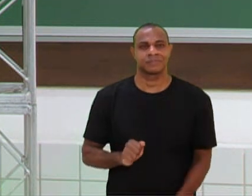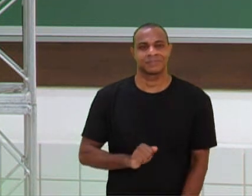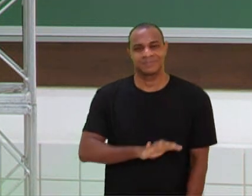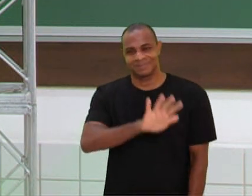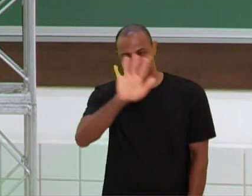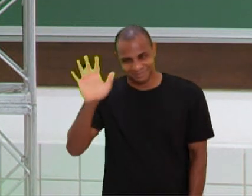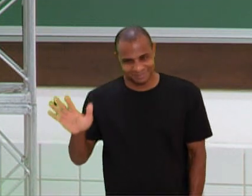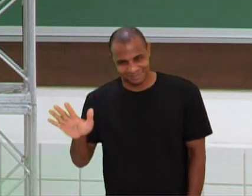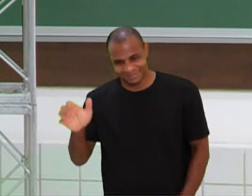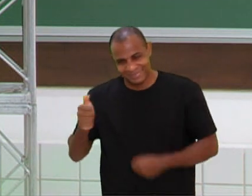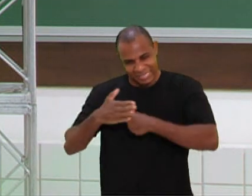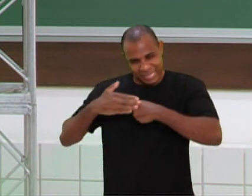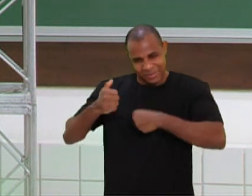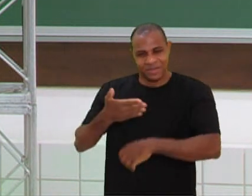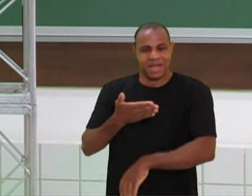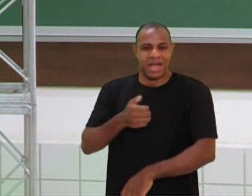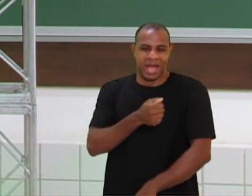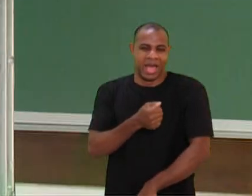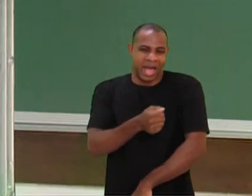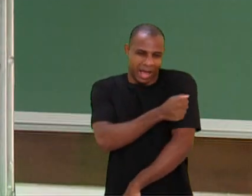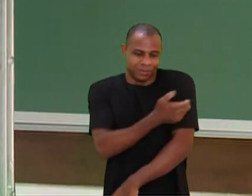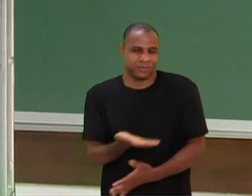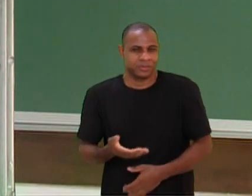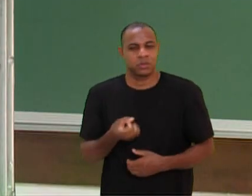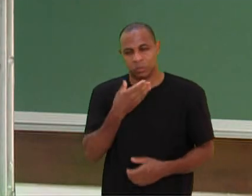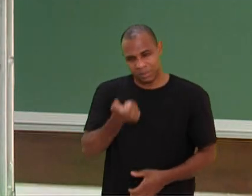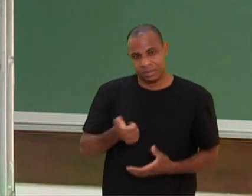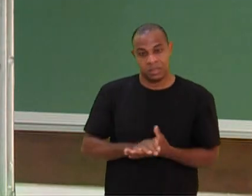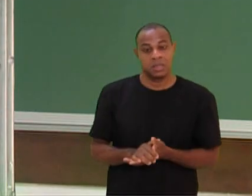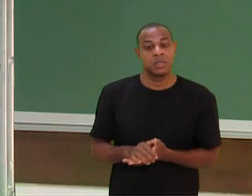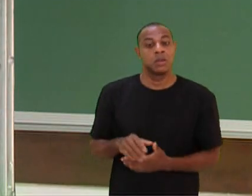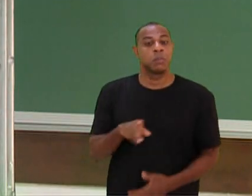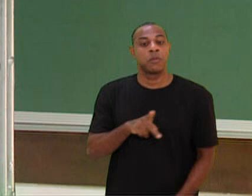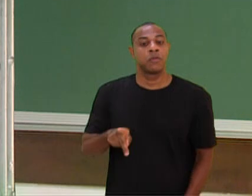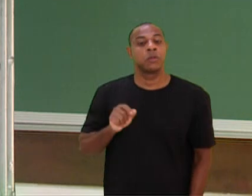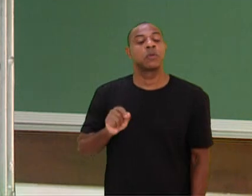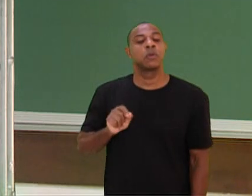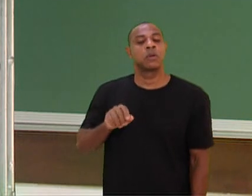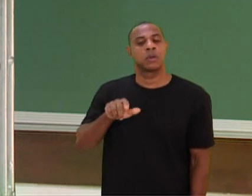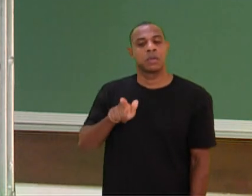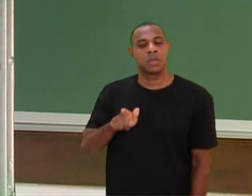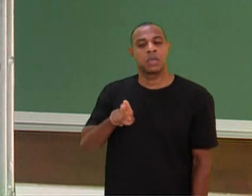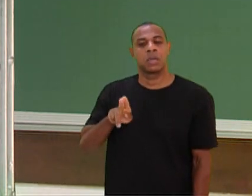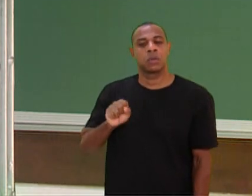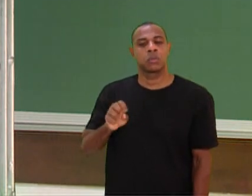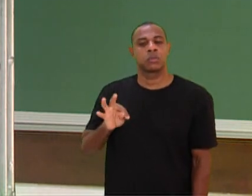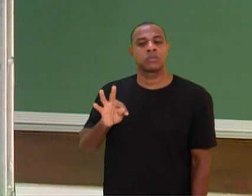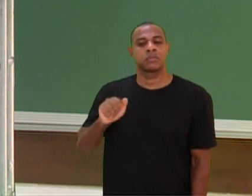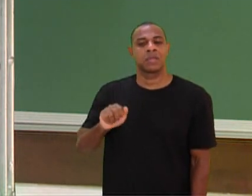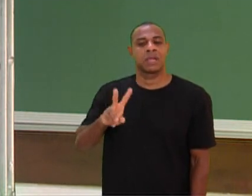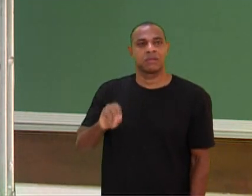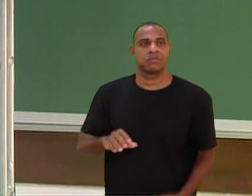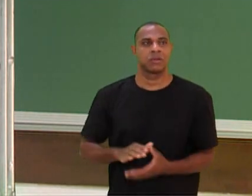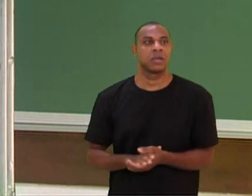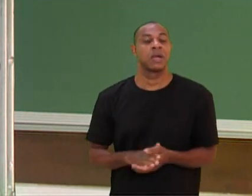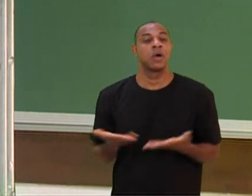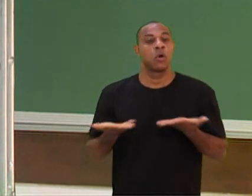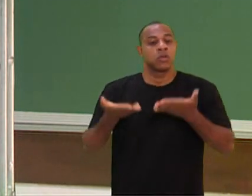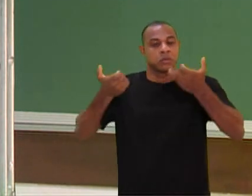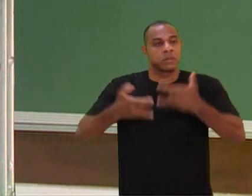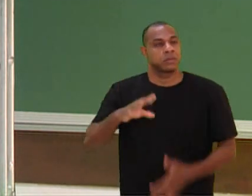Fala, meus queridos alunos, tudo bem com vocês? Quem está falando aqui é o professor Gustavo Treveiler e hoje nós vamos falar sobre o Teorema de